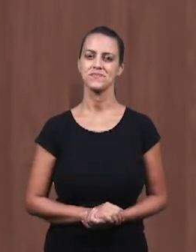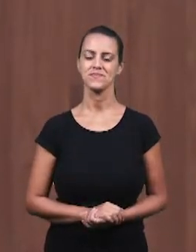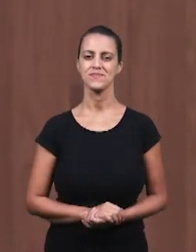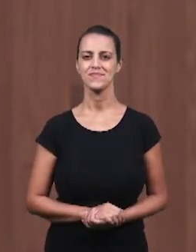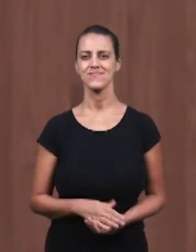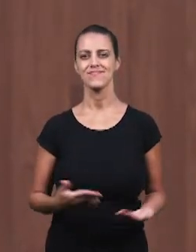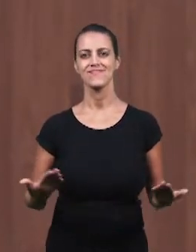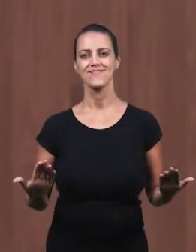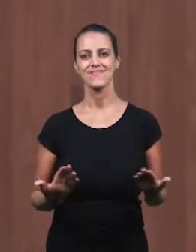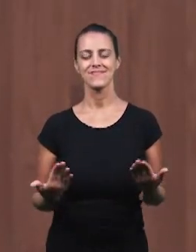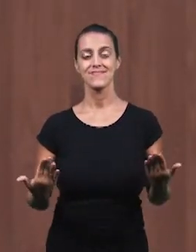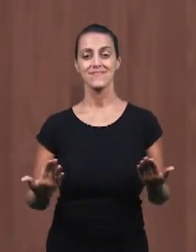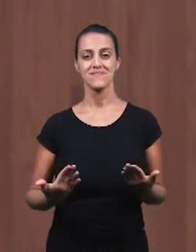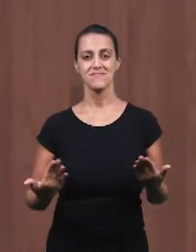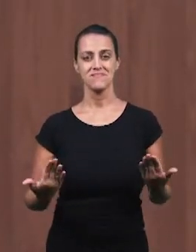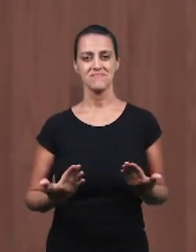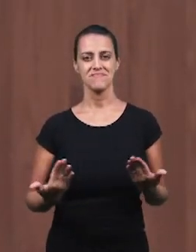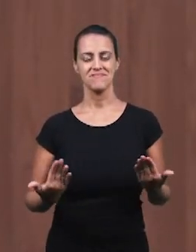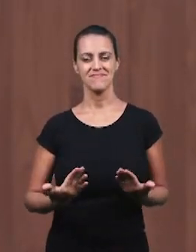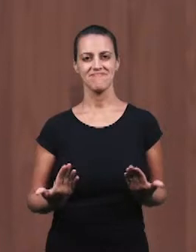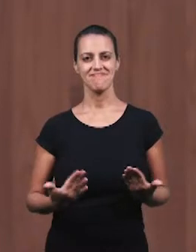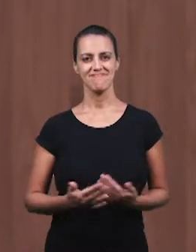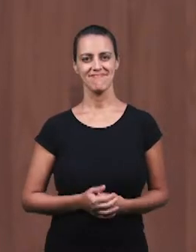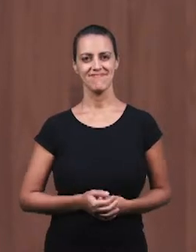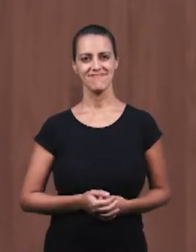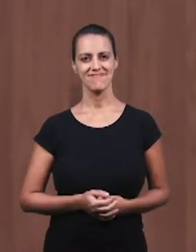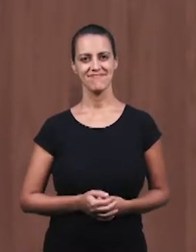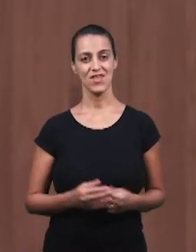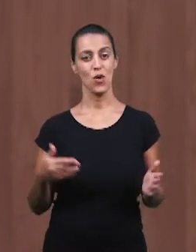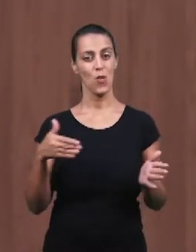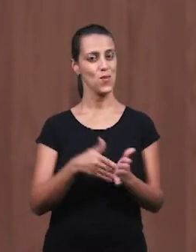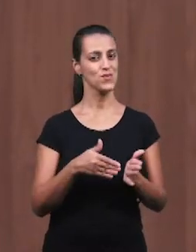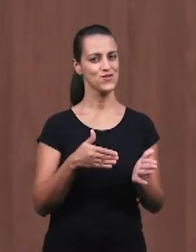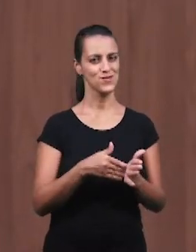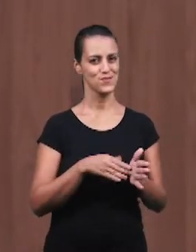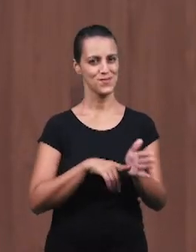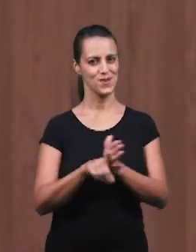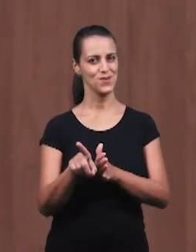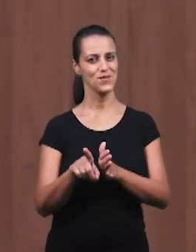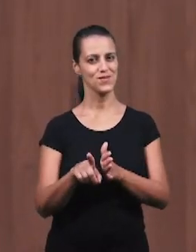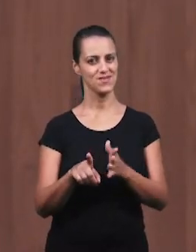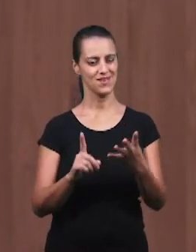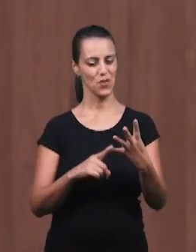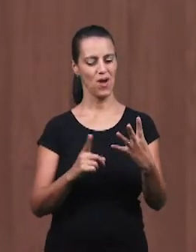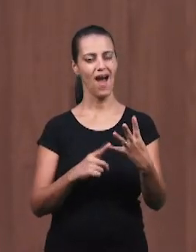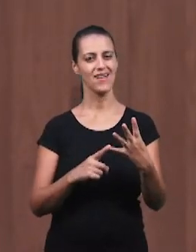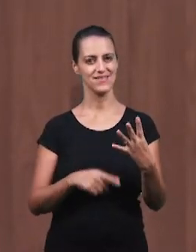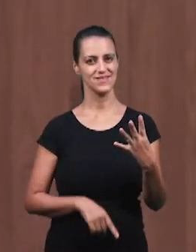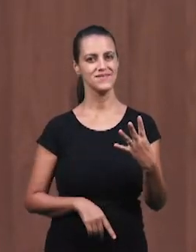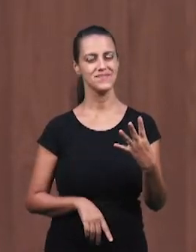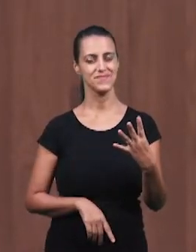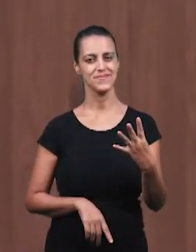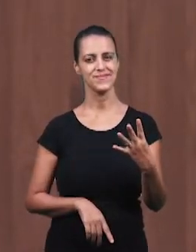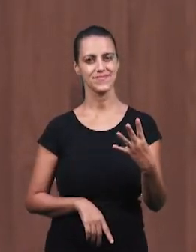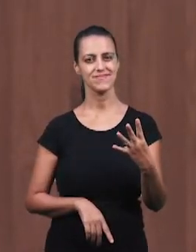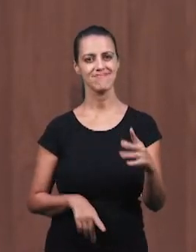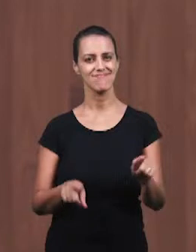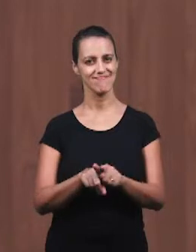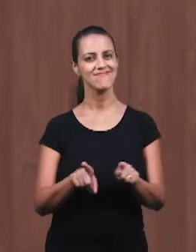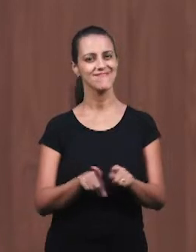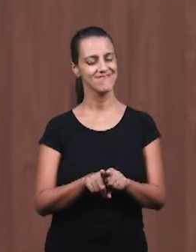o nome do Senhor. Nós agora iremos passar para a nossa última pergunta, que é a quarta pergunta,